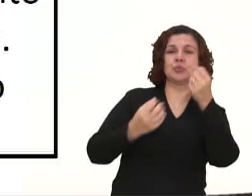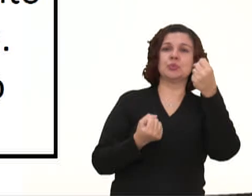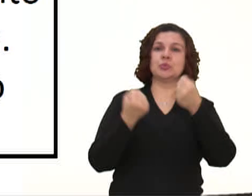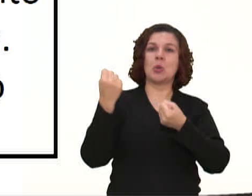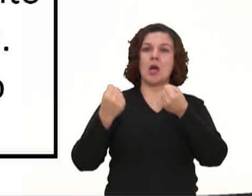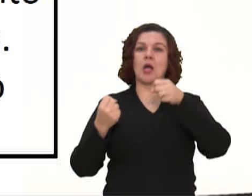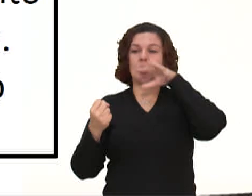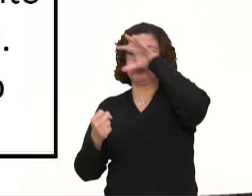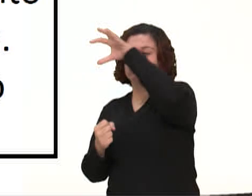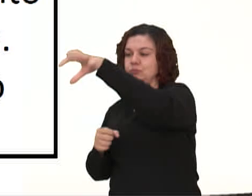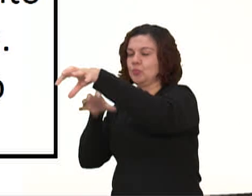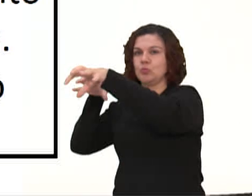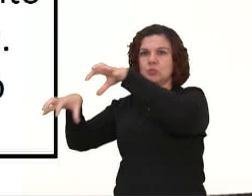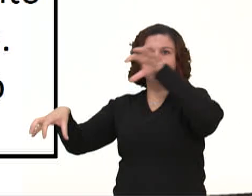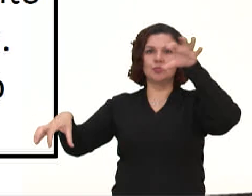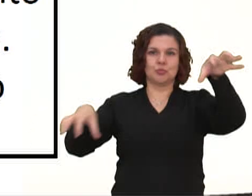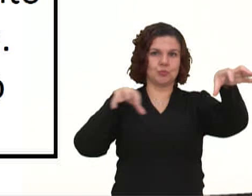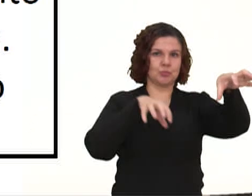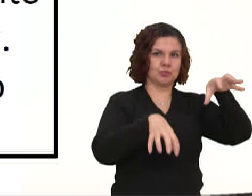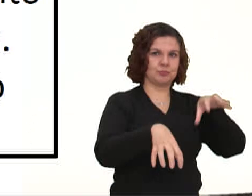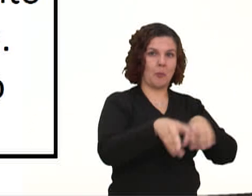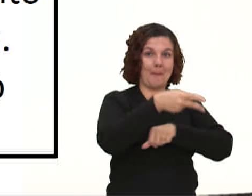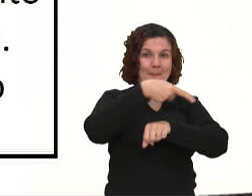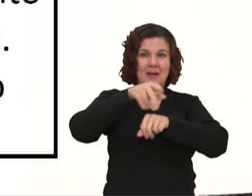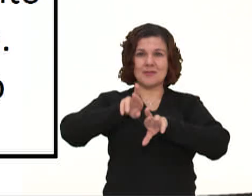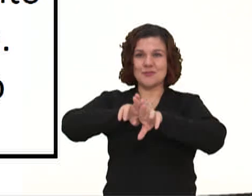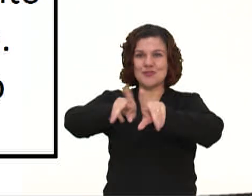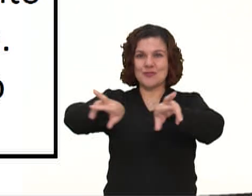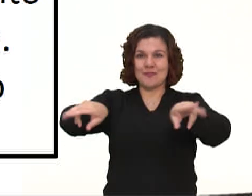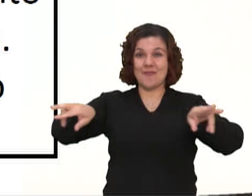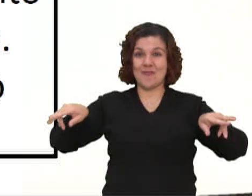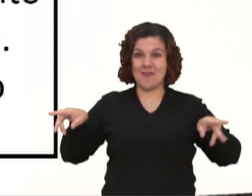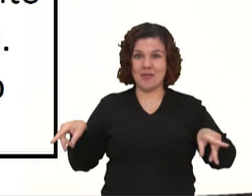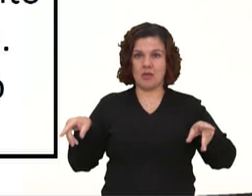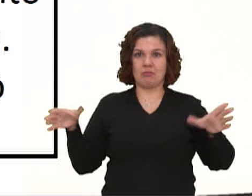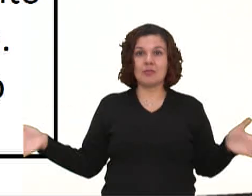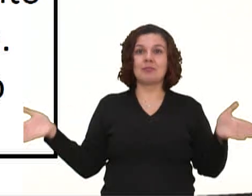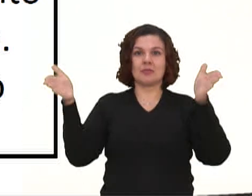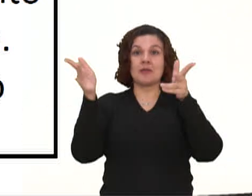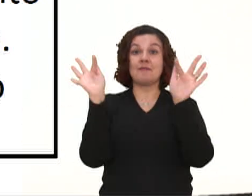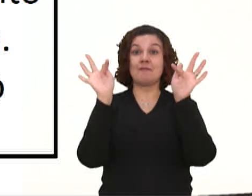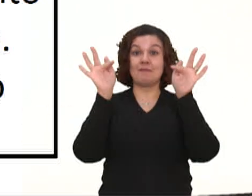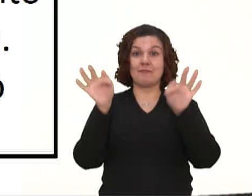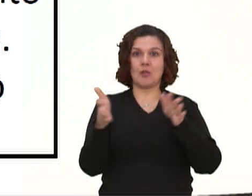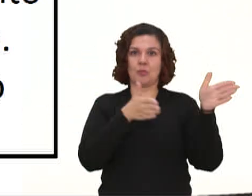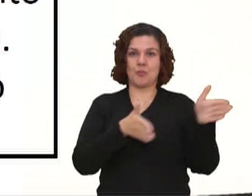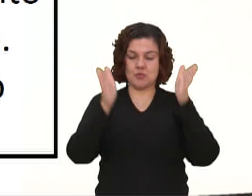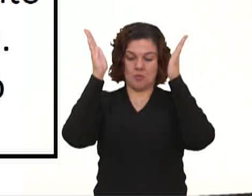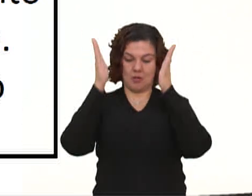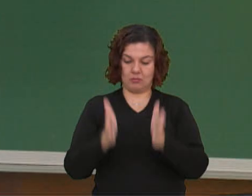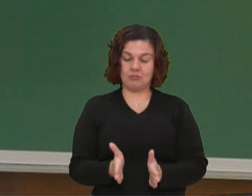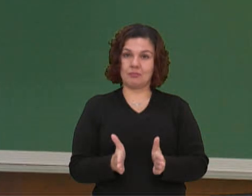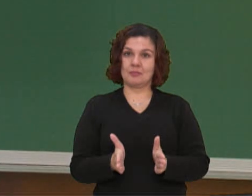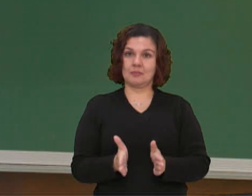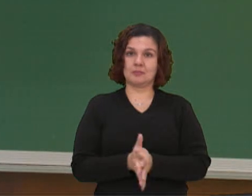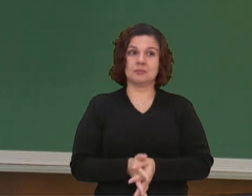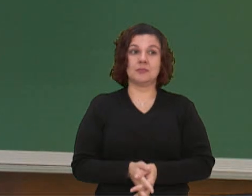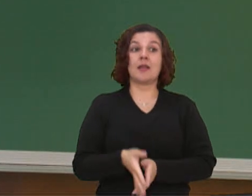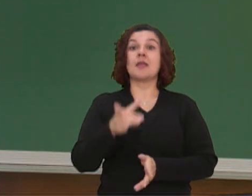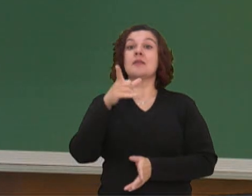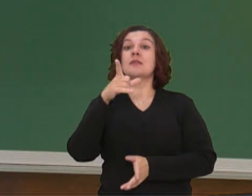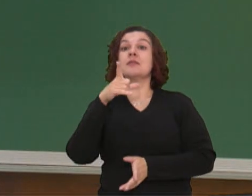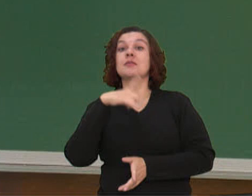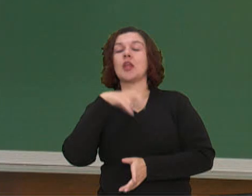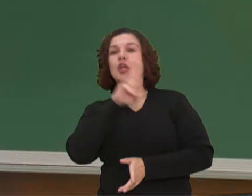podem ser fabricados em diferentes locais, certo? E existem o que a gente chama de